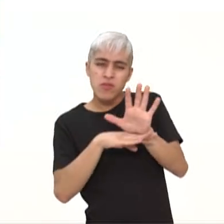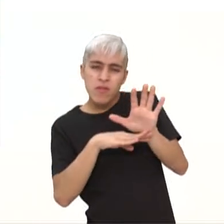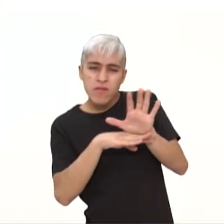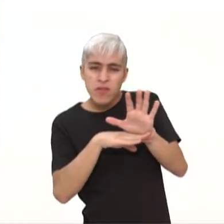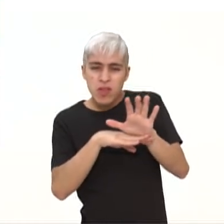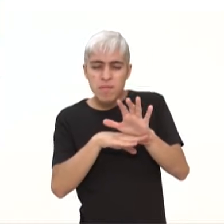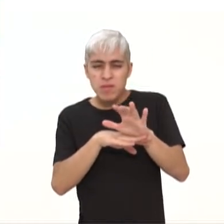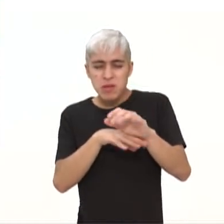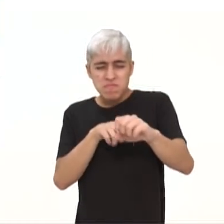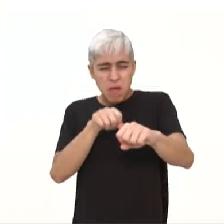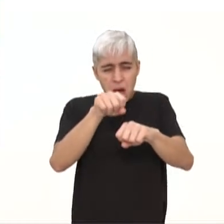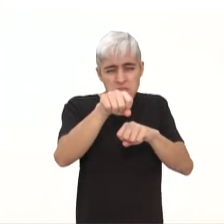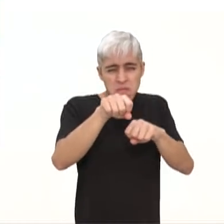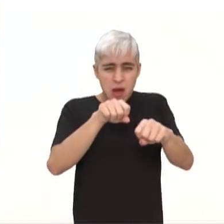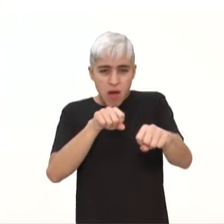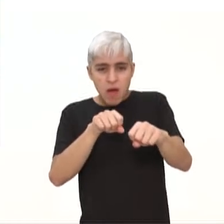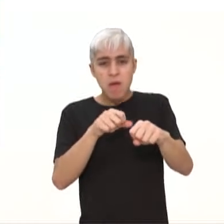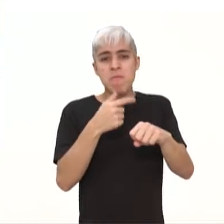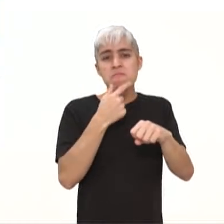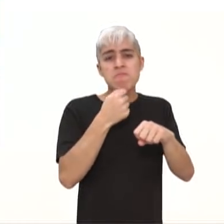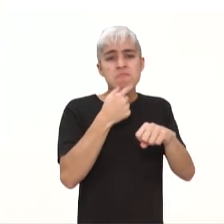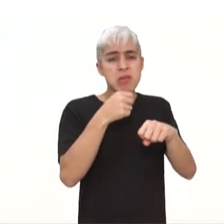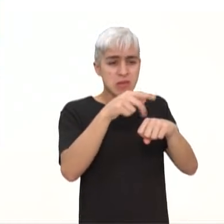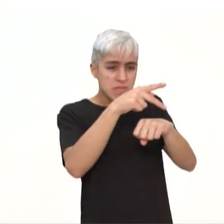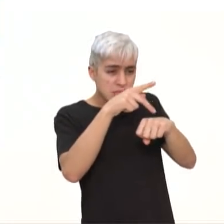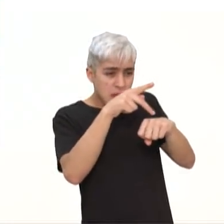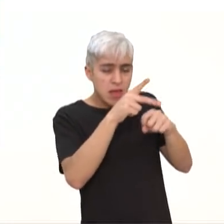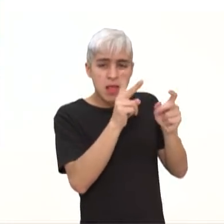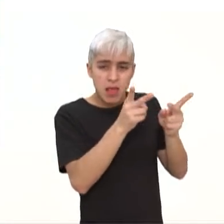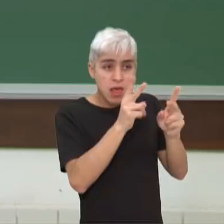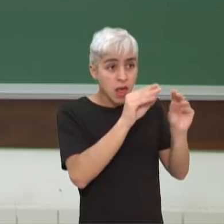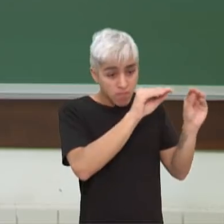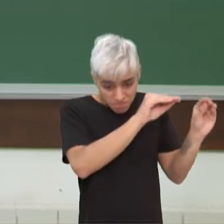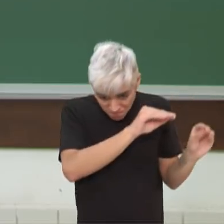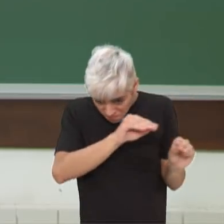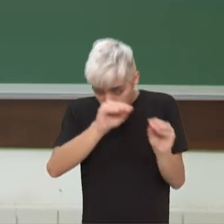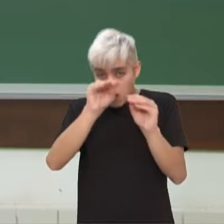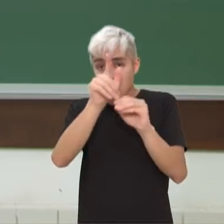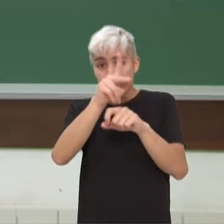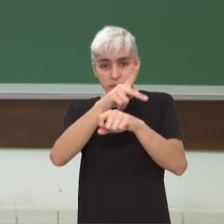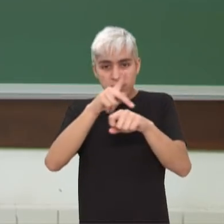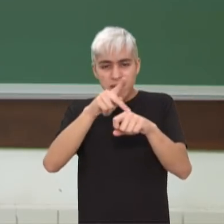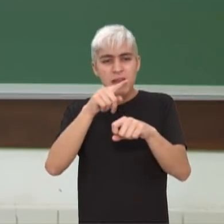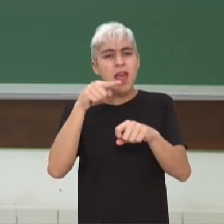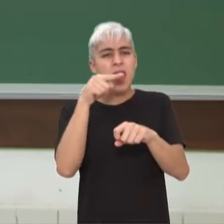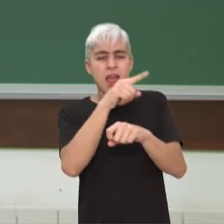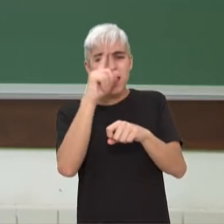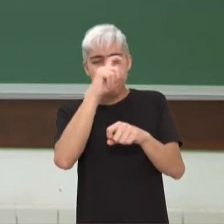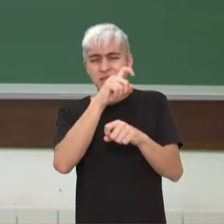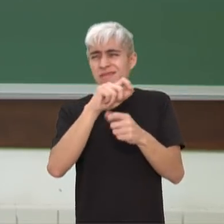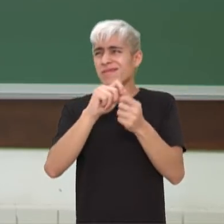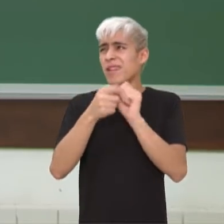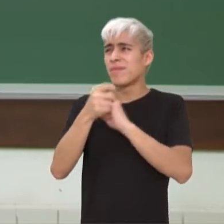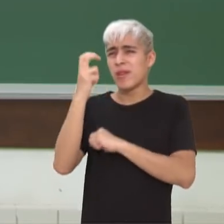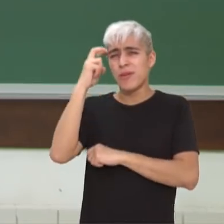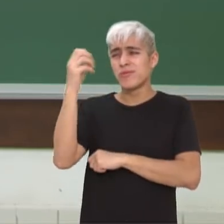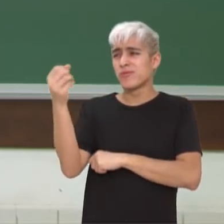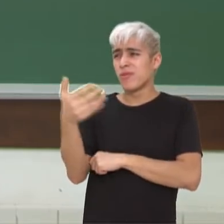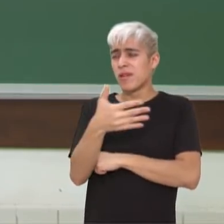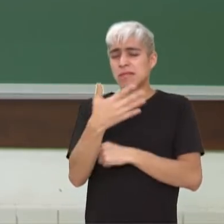nós vamos ter ali um menino que ele muda de país, ele está tendo ali alguns problemas em se adaptar com uma nova cultura.